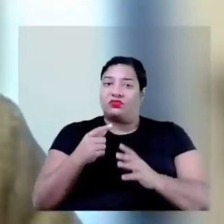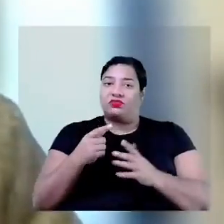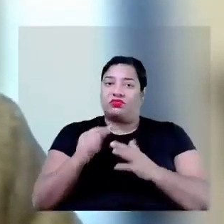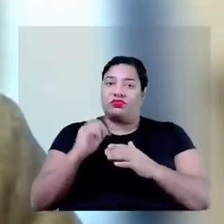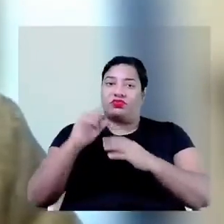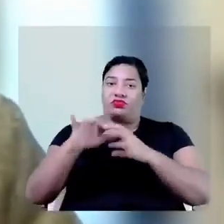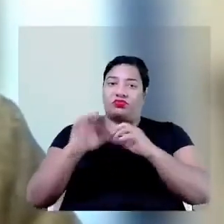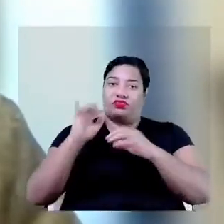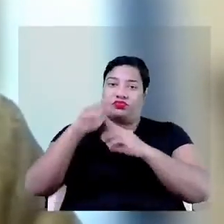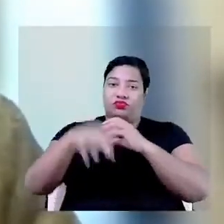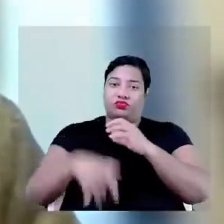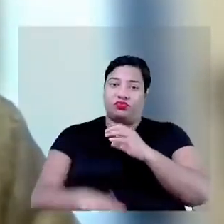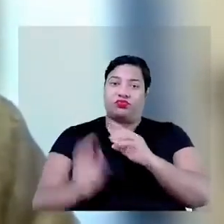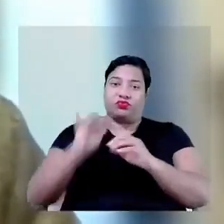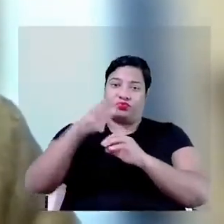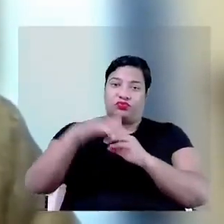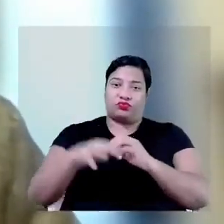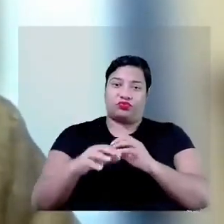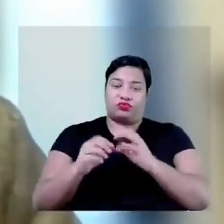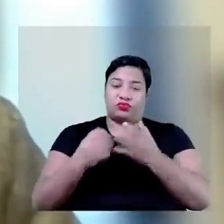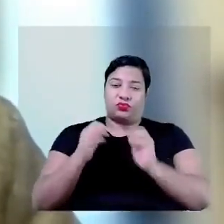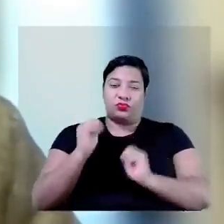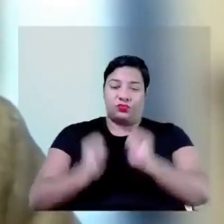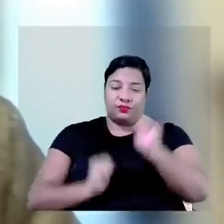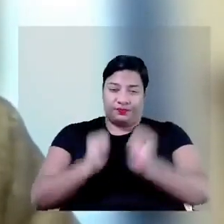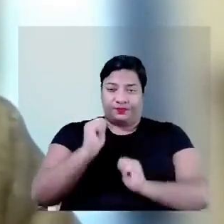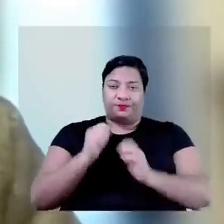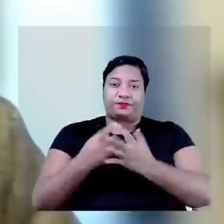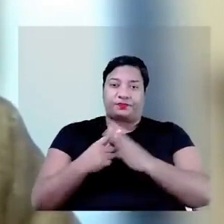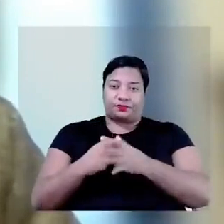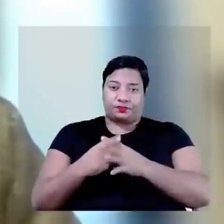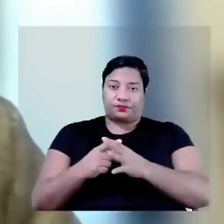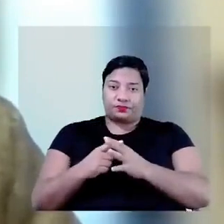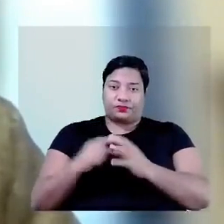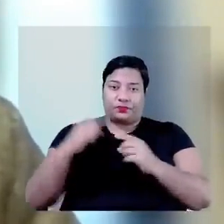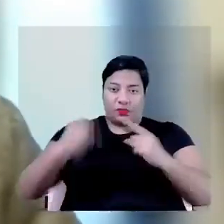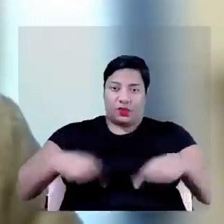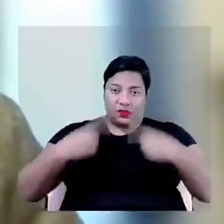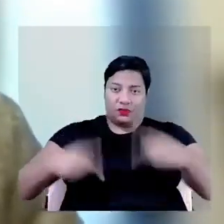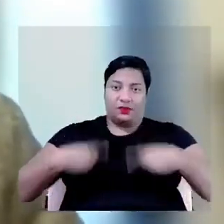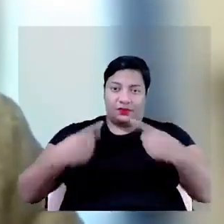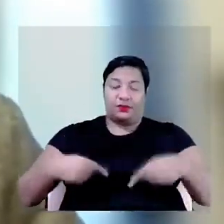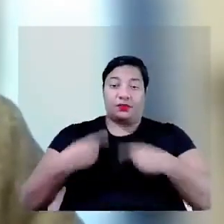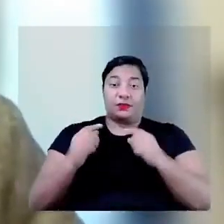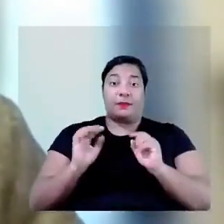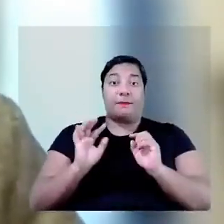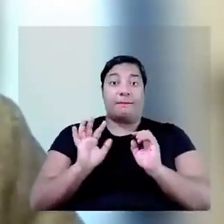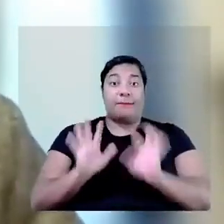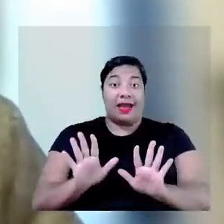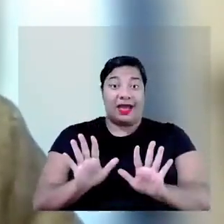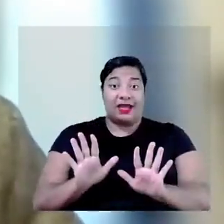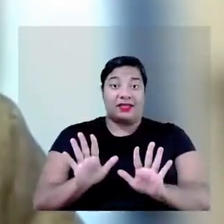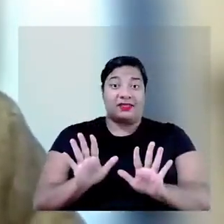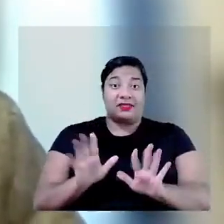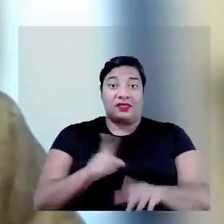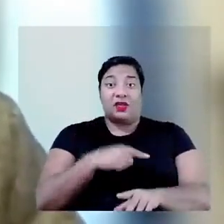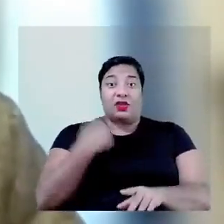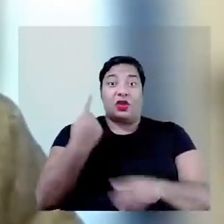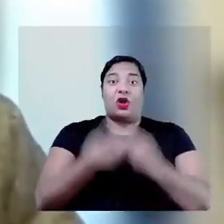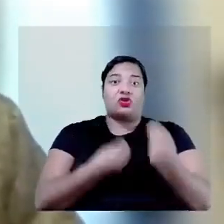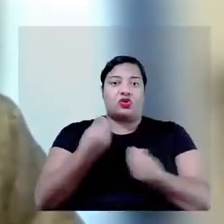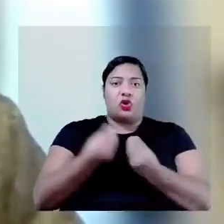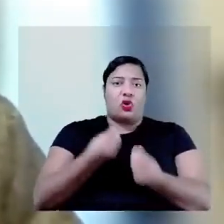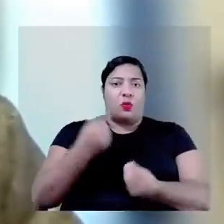E só que a gente que estava muito lindo na fita, derrubando a Amazônia,